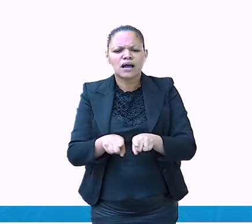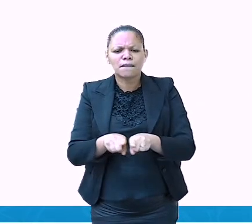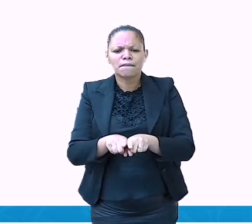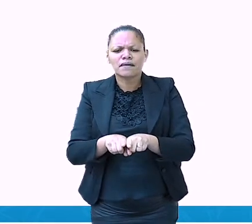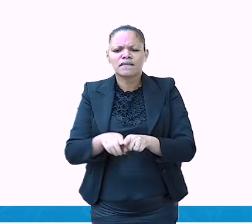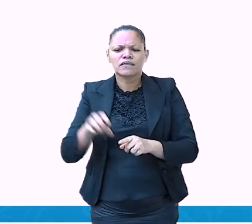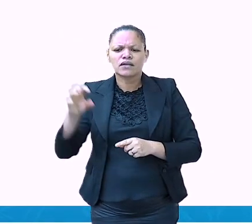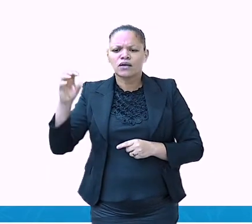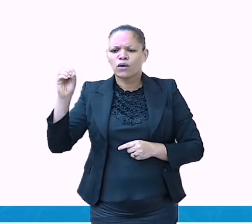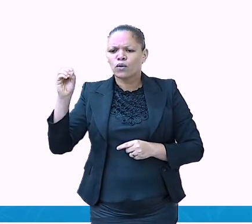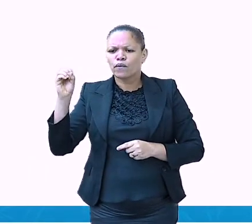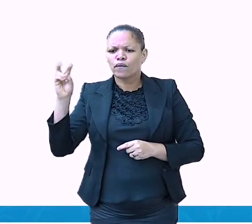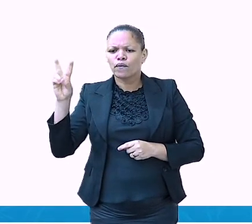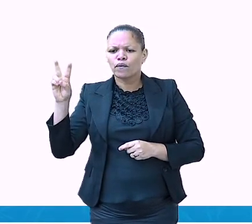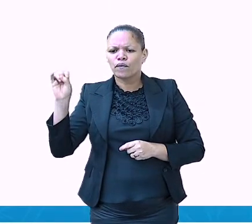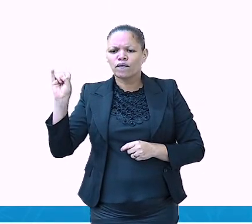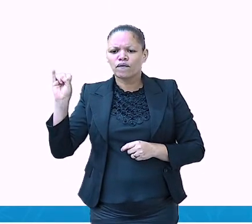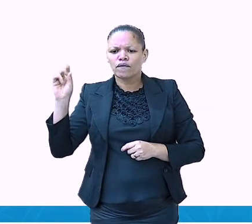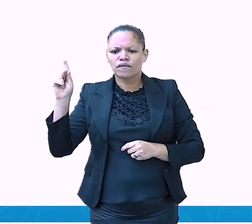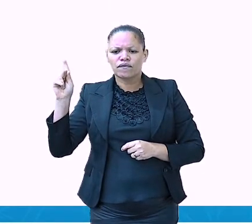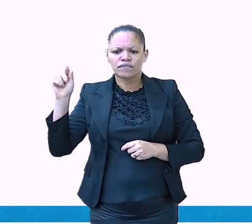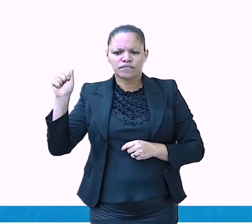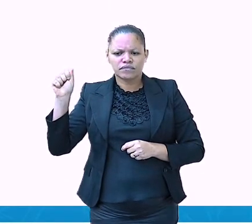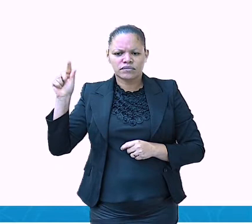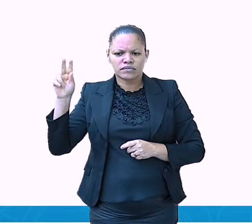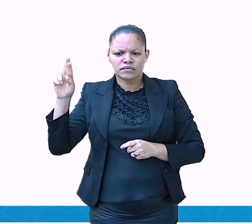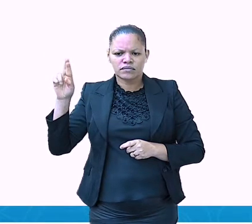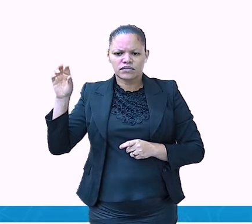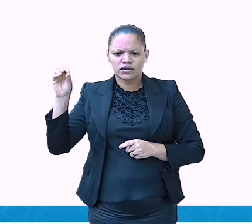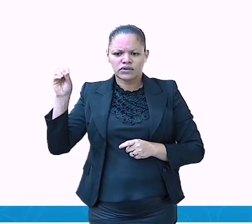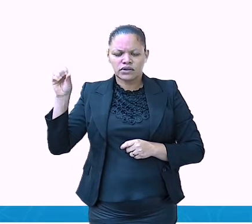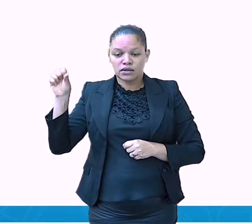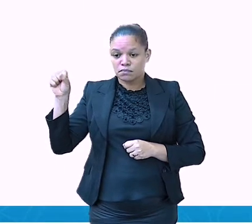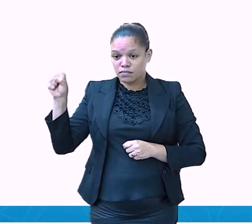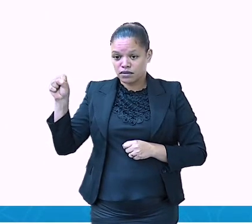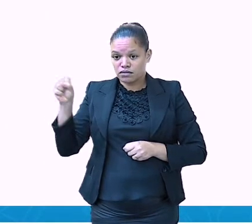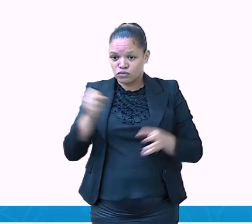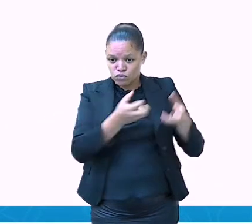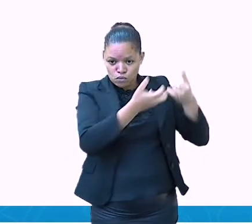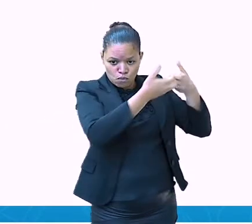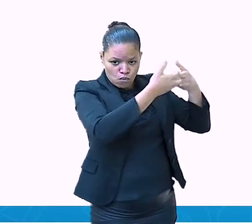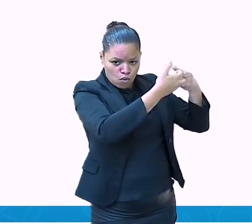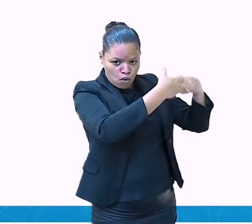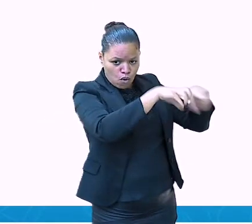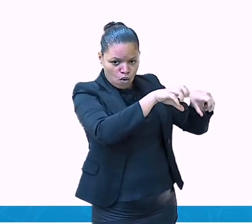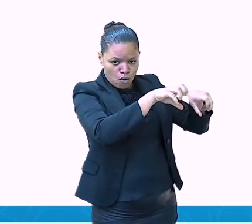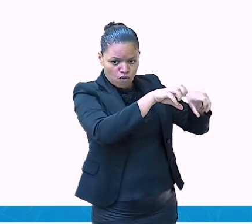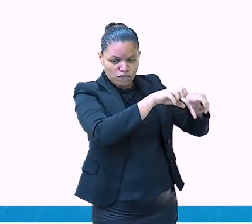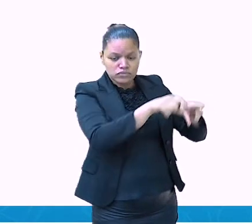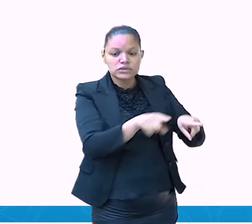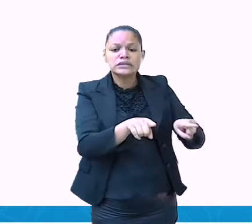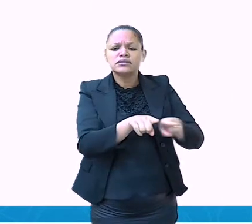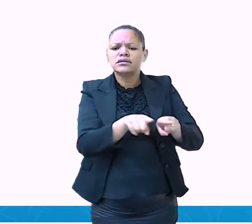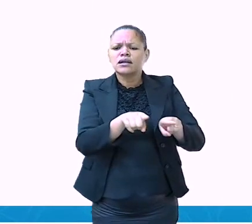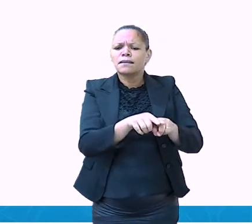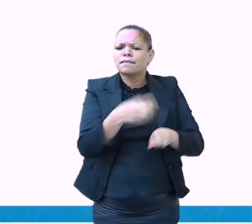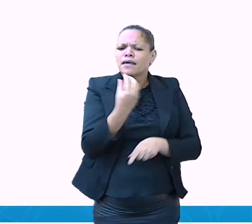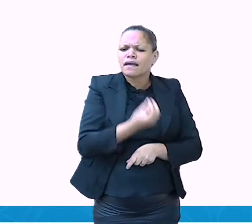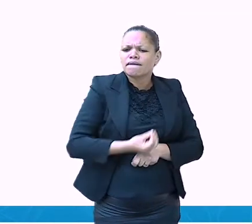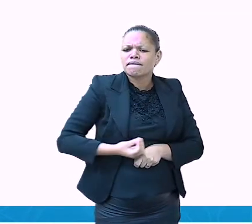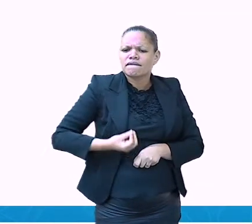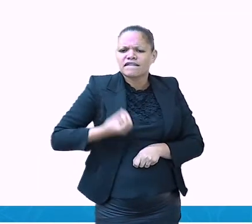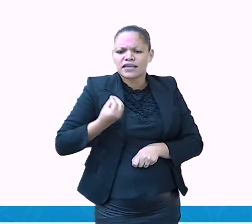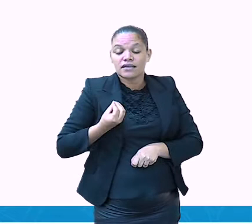ovíparos, a reprodução é através de ovos, e eles podem viver tanto na